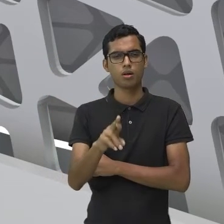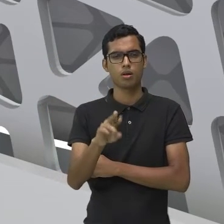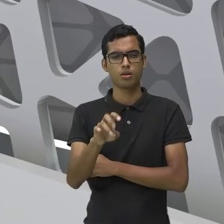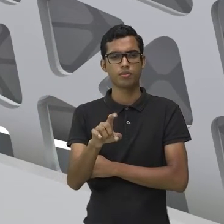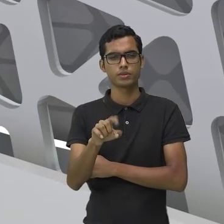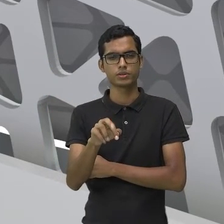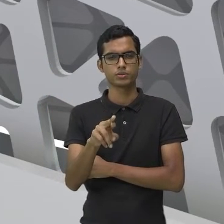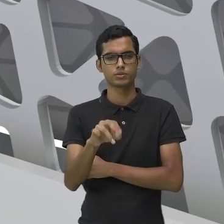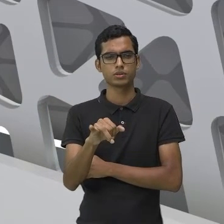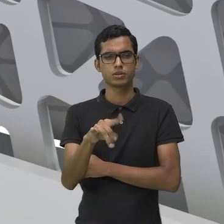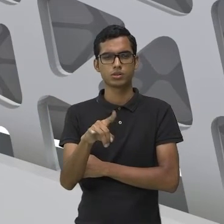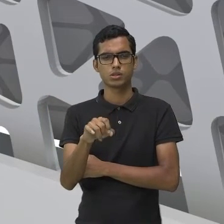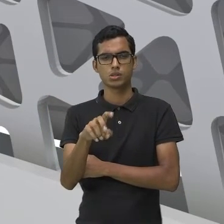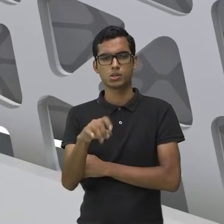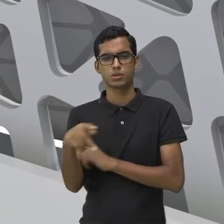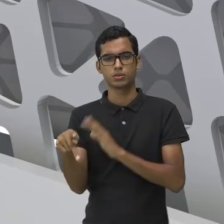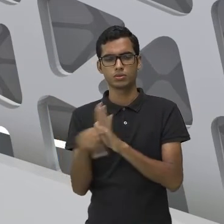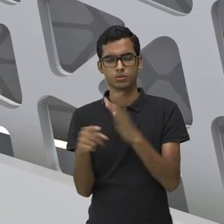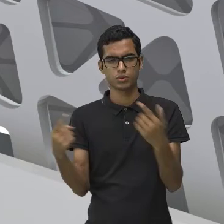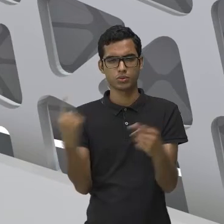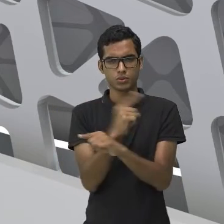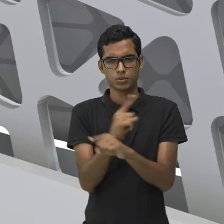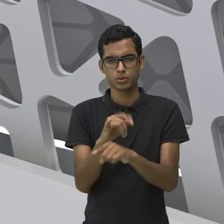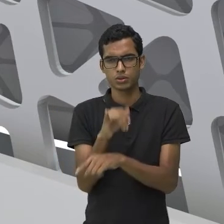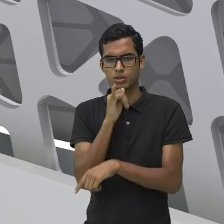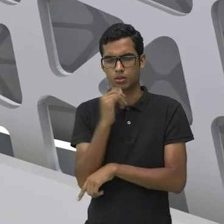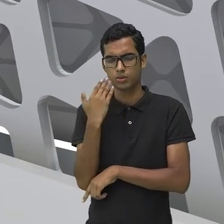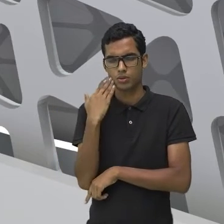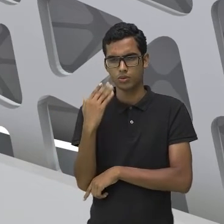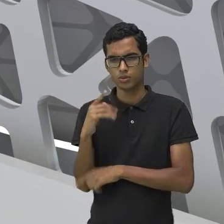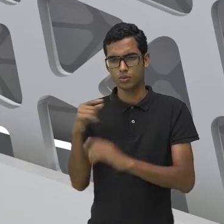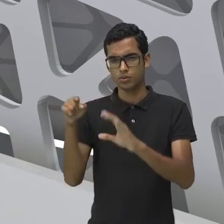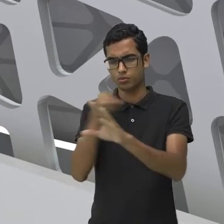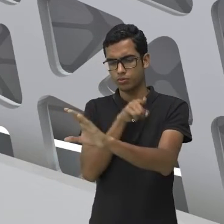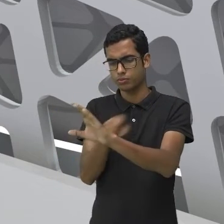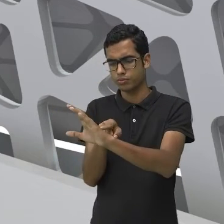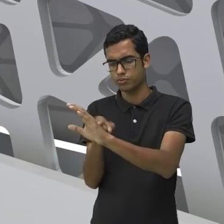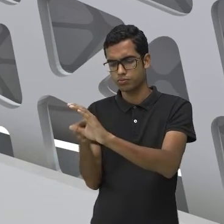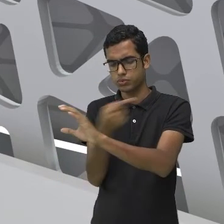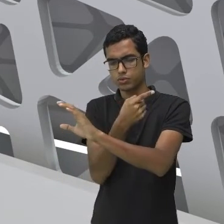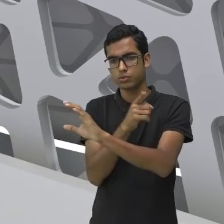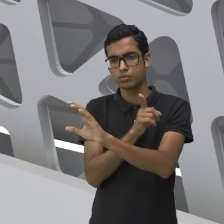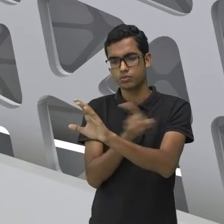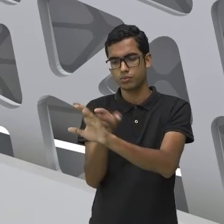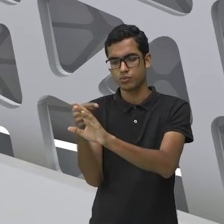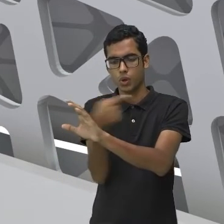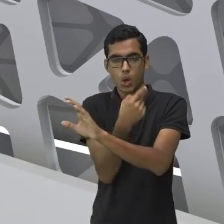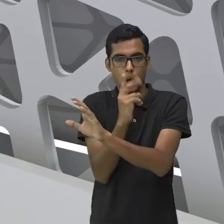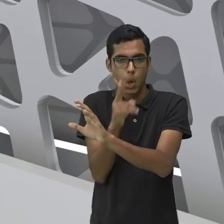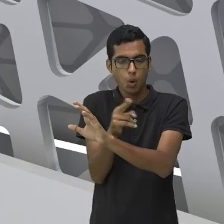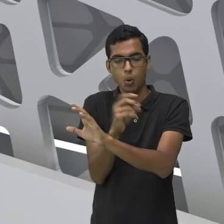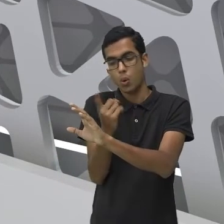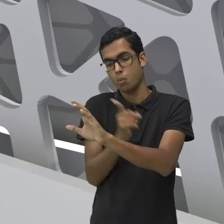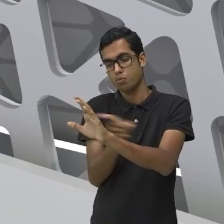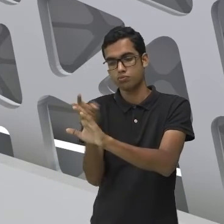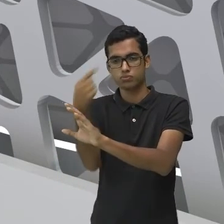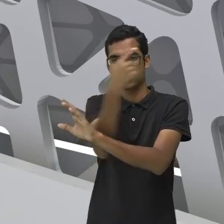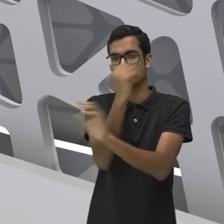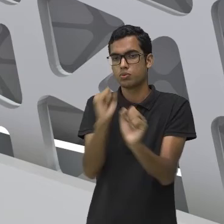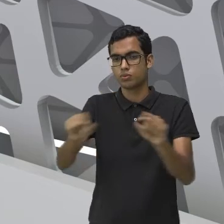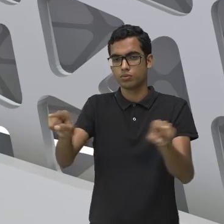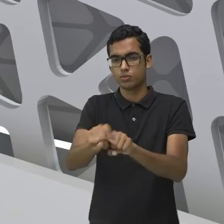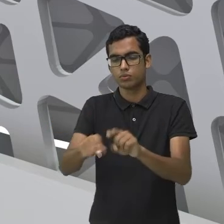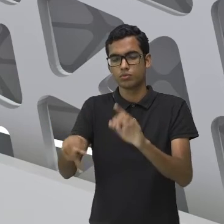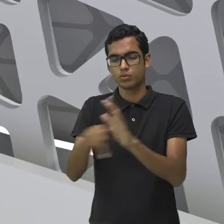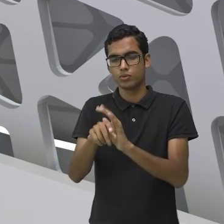raios de luz. Então, se o raio de luz vai por um caminho, ele pode voltar pelo mesmo caminho. E nós estamos falando aqui de